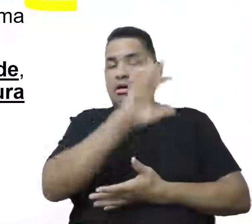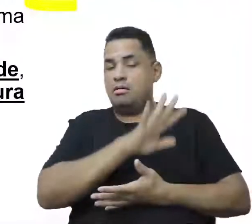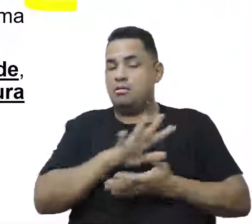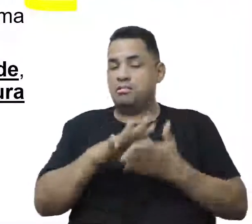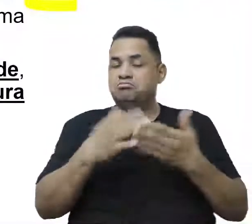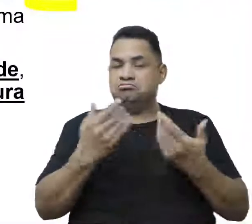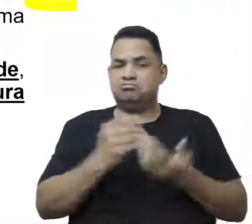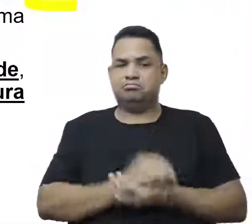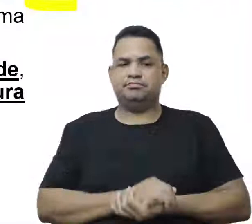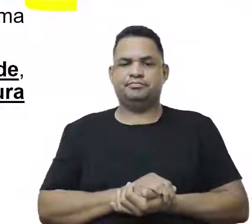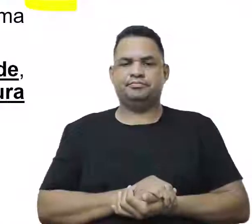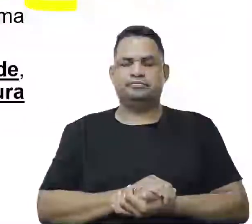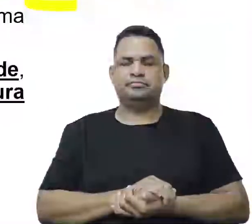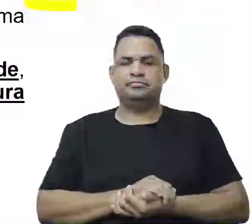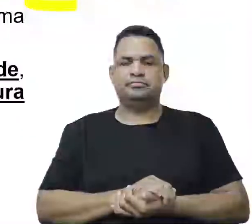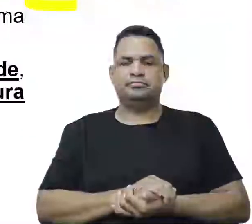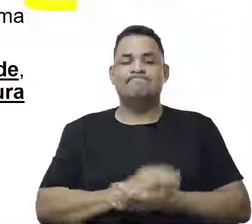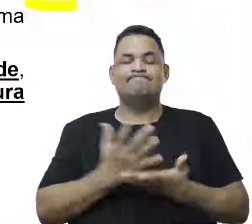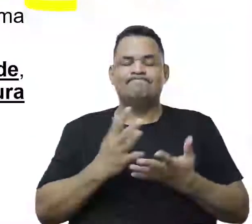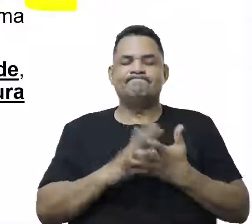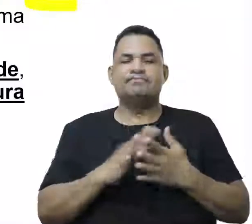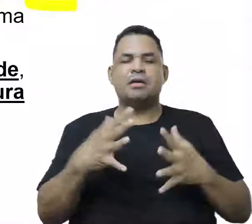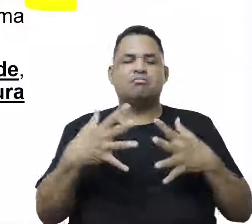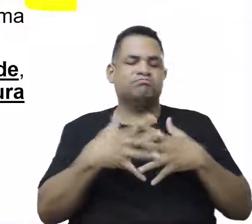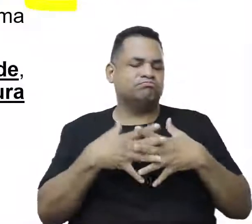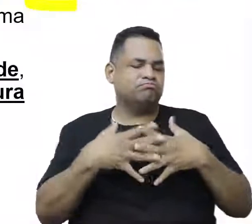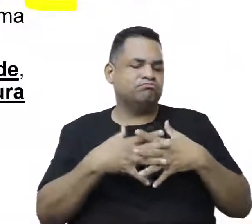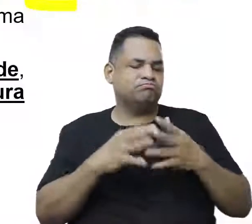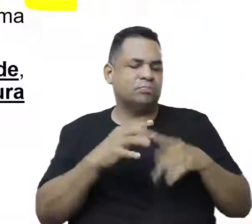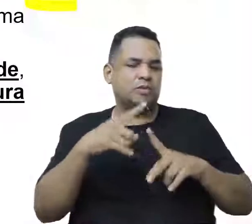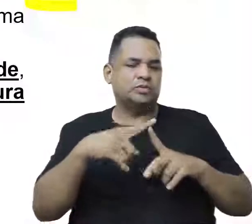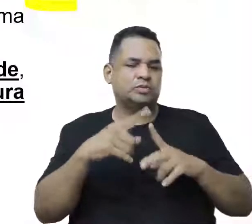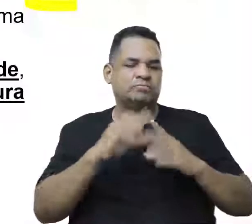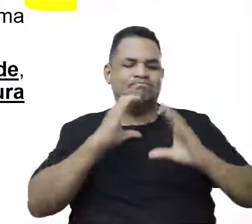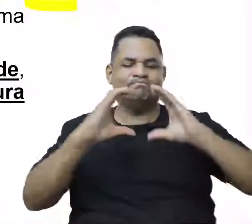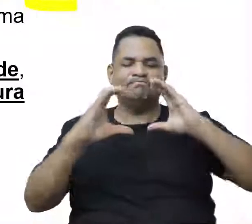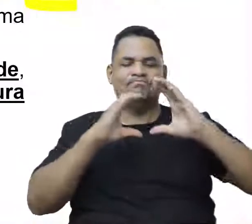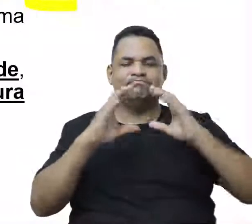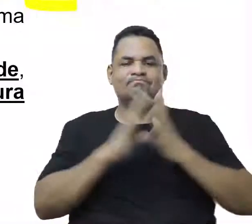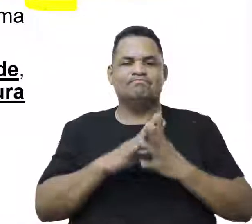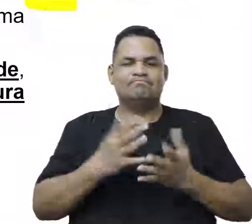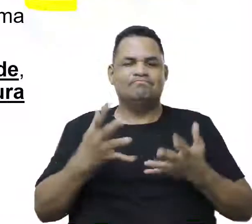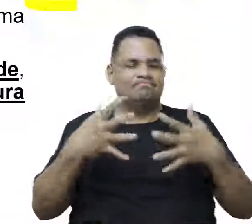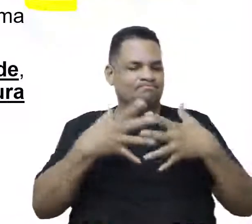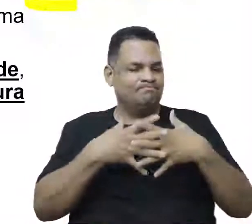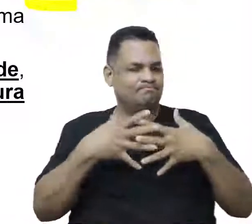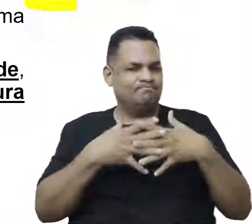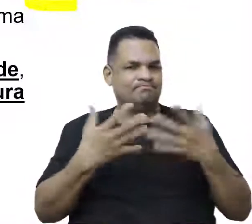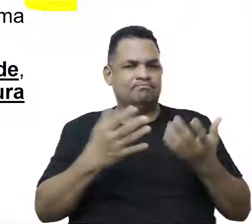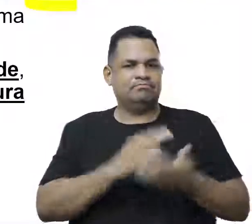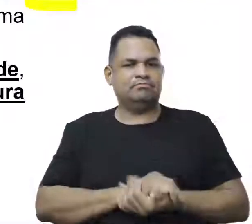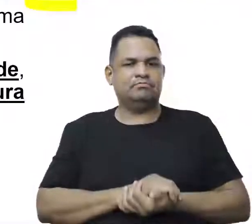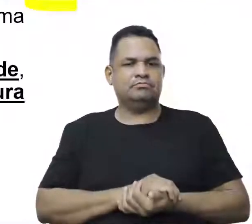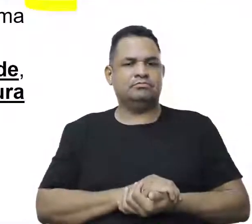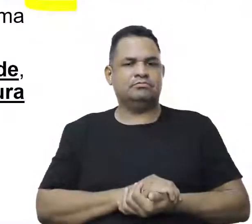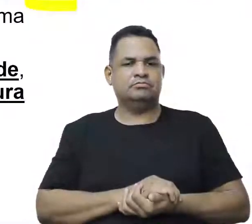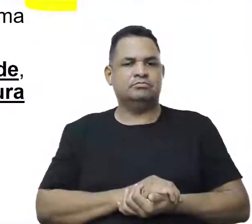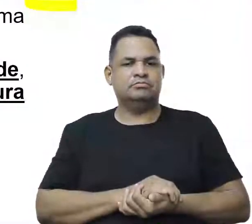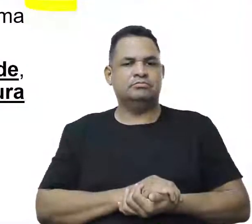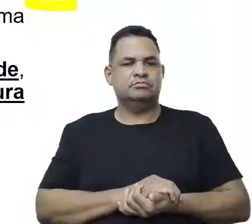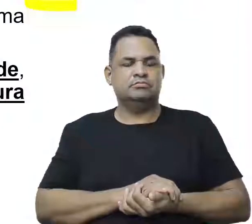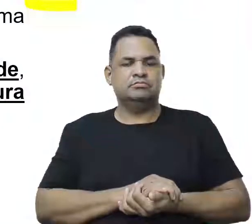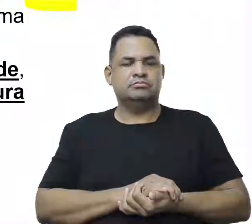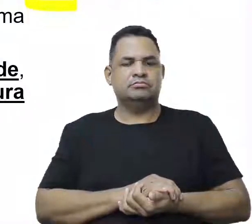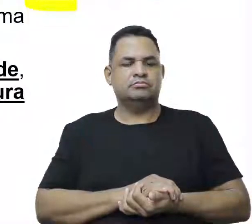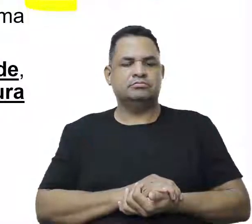outra. Exato. Então, por isso é muito complexo, né? É um tipo de comunicação complexa. Isso. E ele vai depender, na